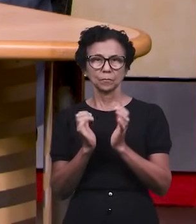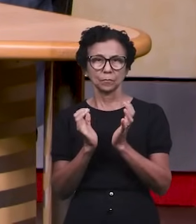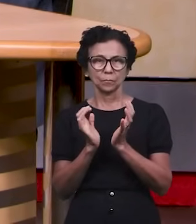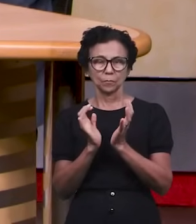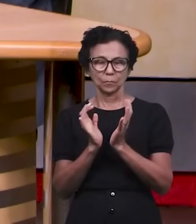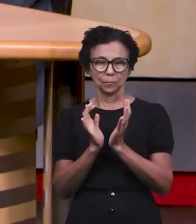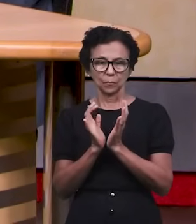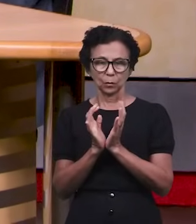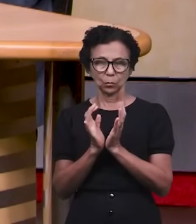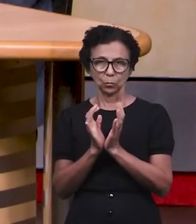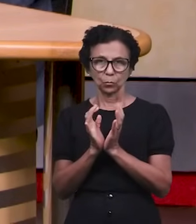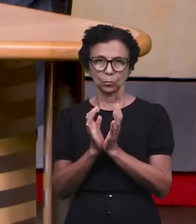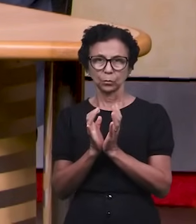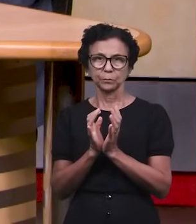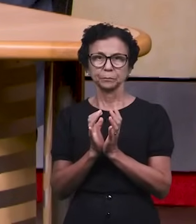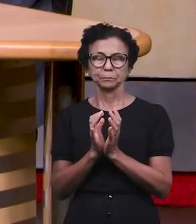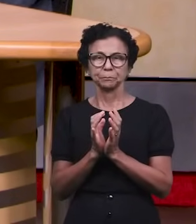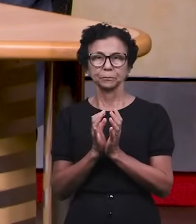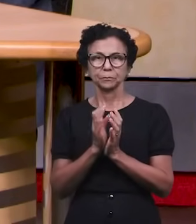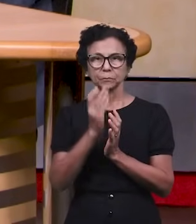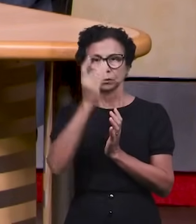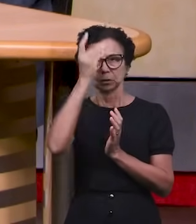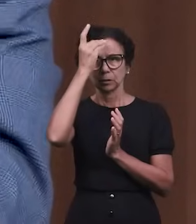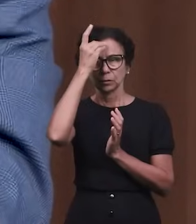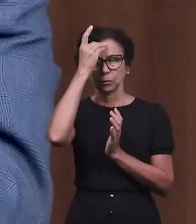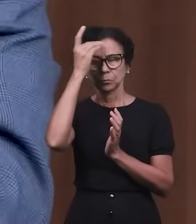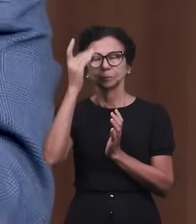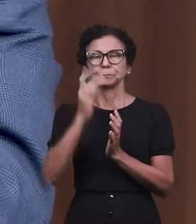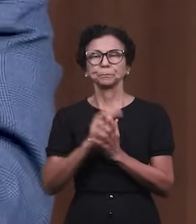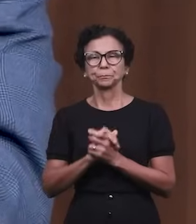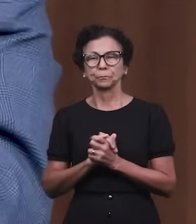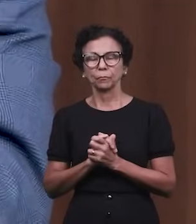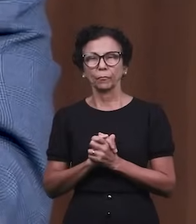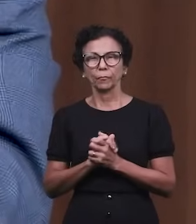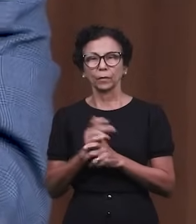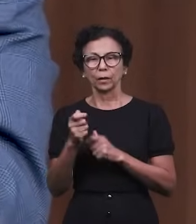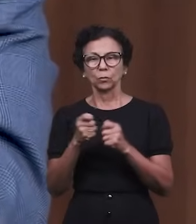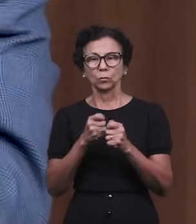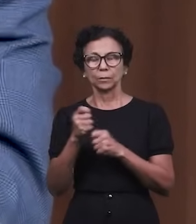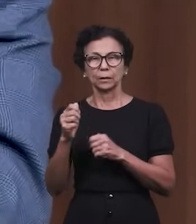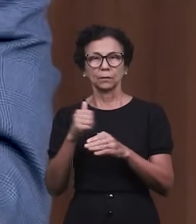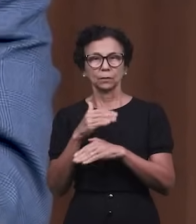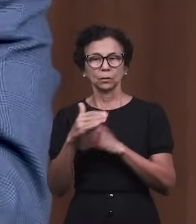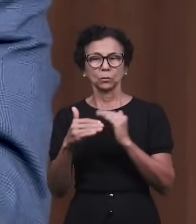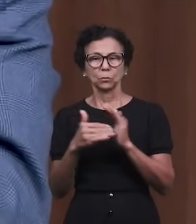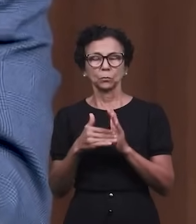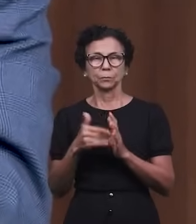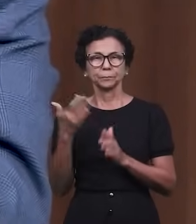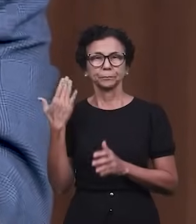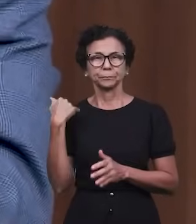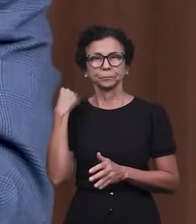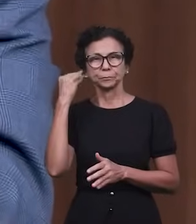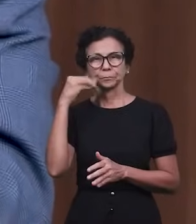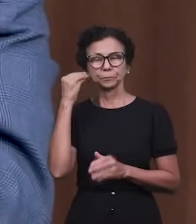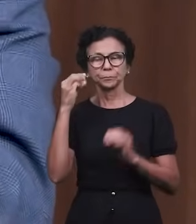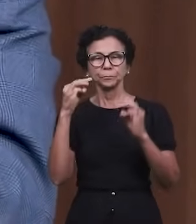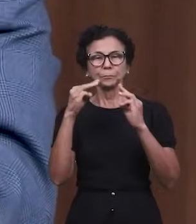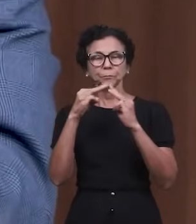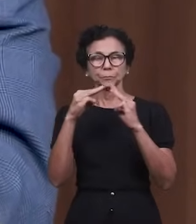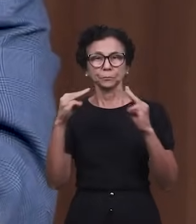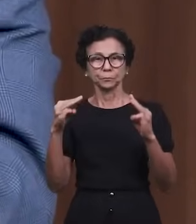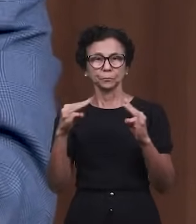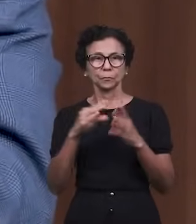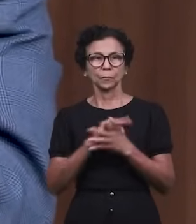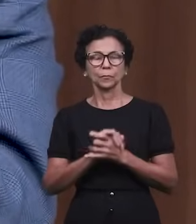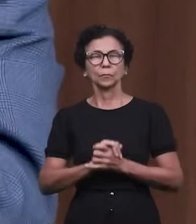a igreja com... Ela tinha dom, ela dominava tudo. Eu me lembro da igreja, eu me lembro de uma experiência muito interessante no Manaim.